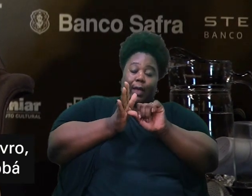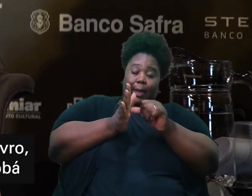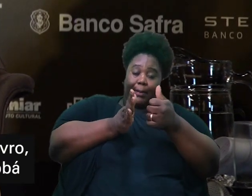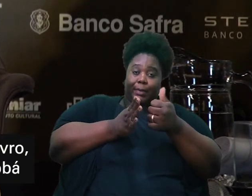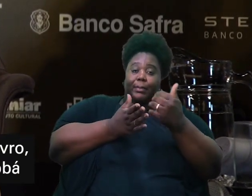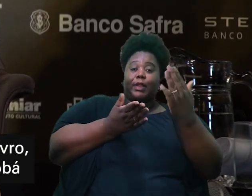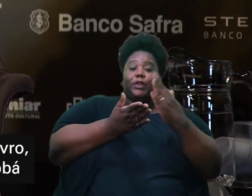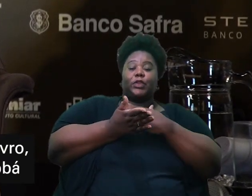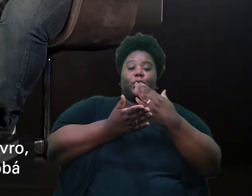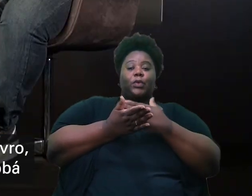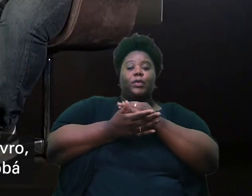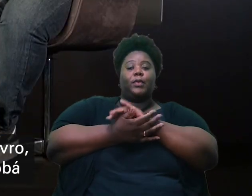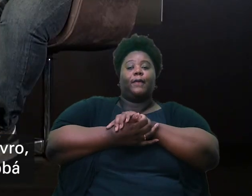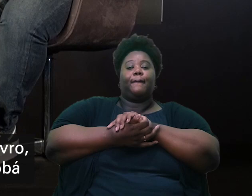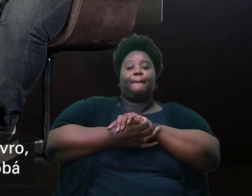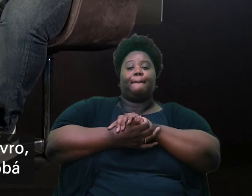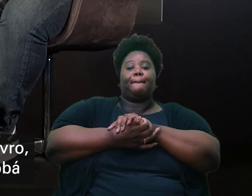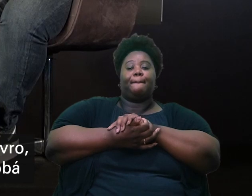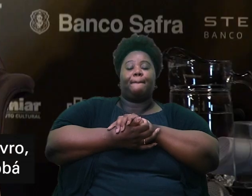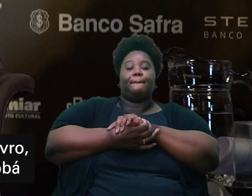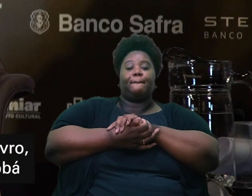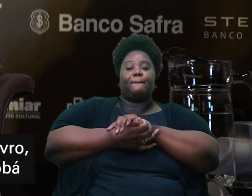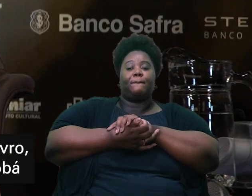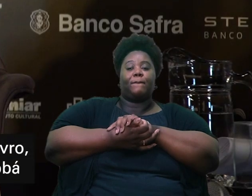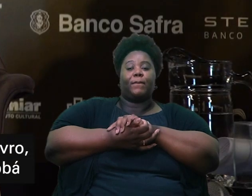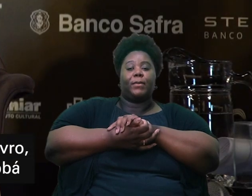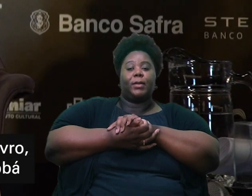desse livro, esse que é a história do reinado do Jatobá.